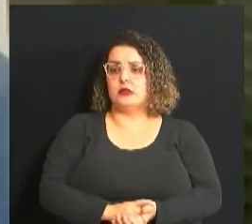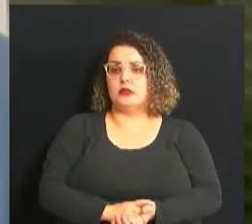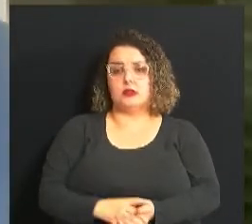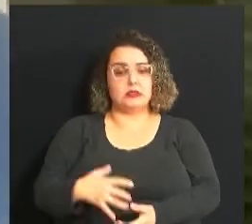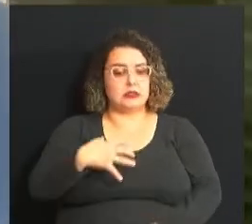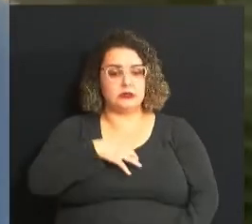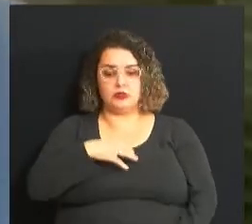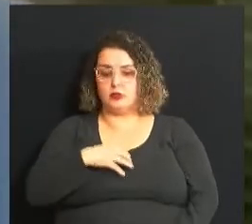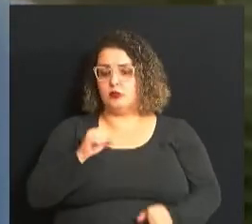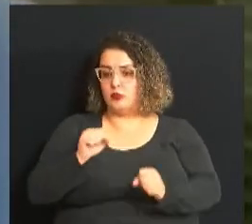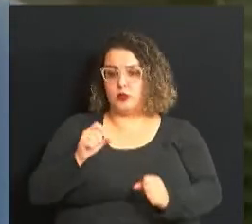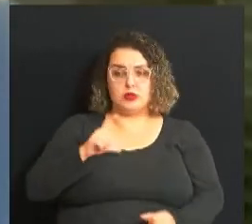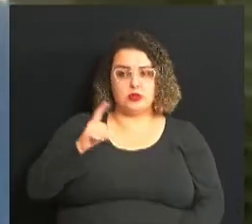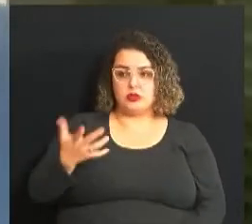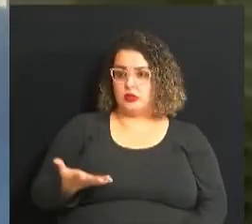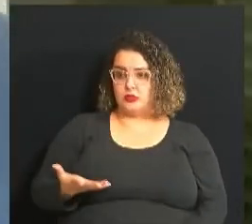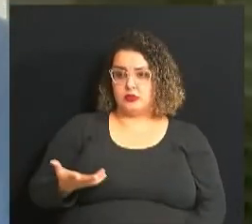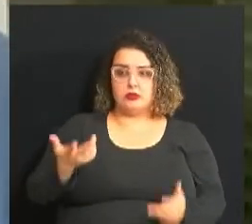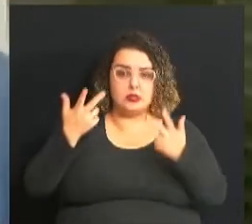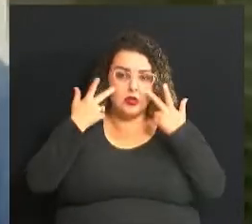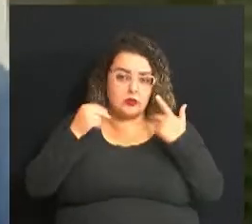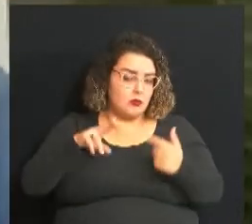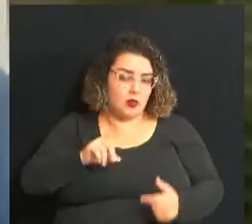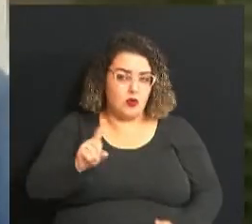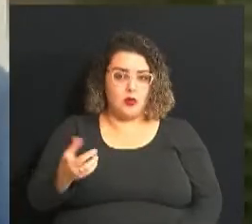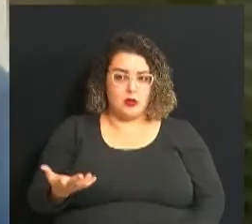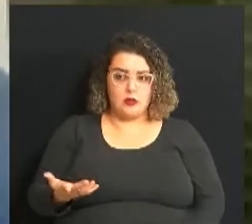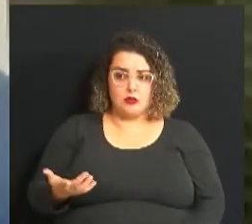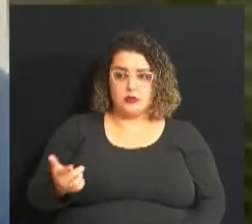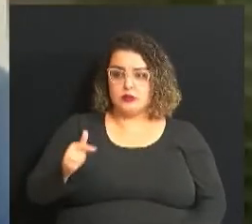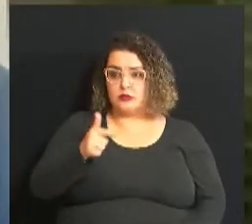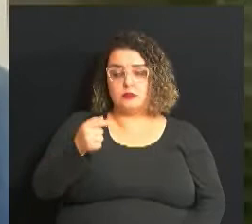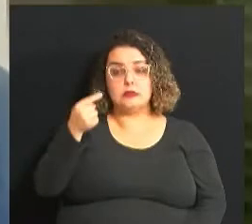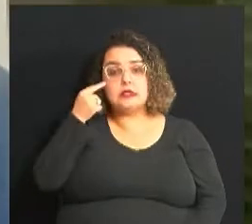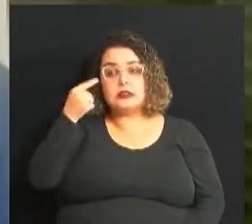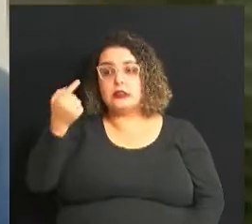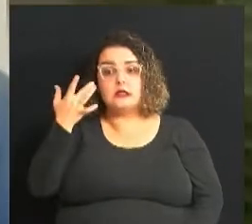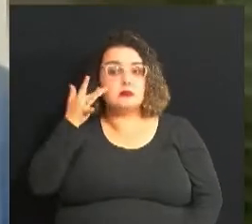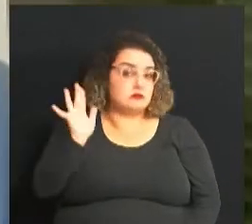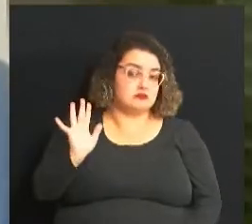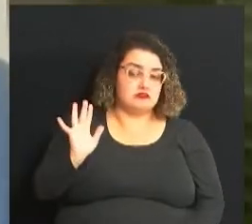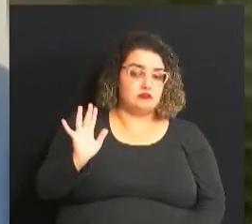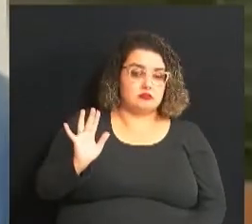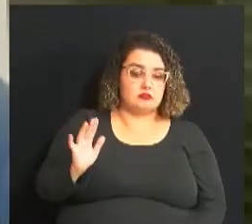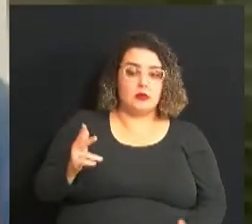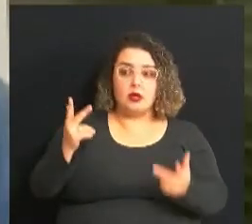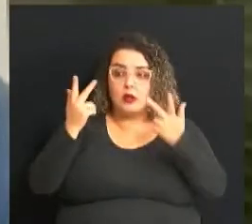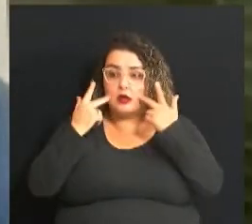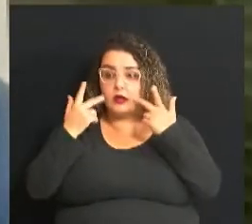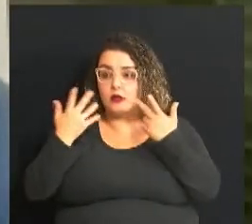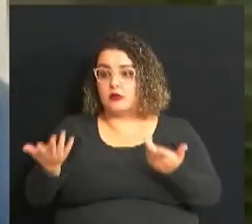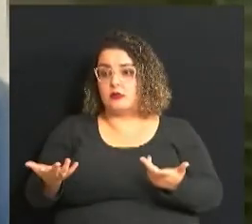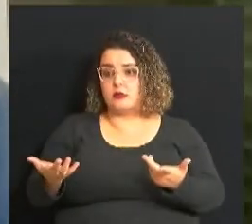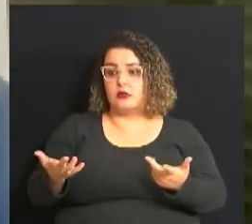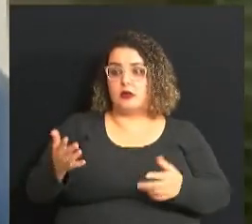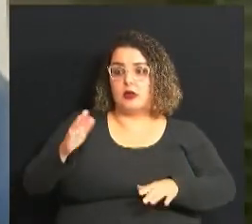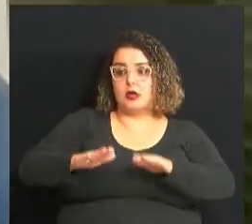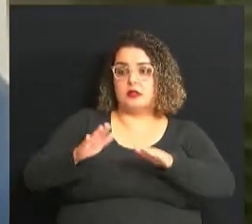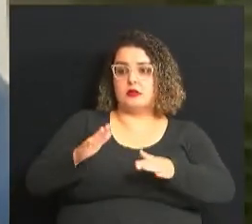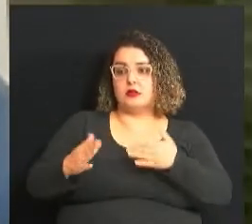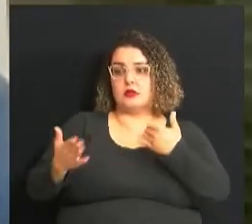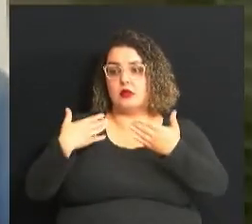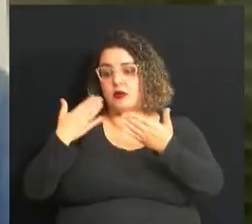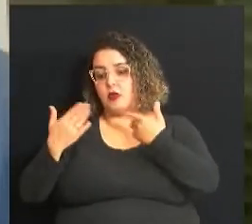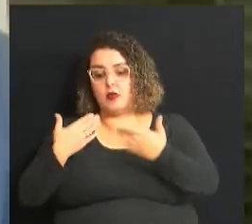ter, se isso é normal ou não, porque se ele não tem parâmetro, ele não sabe se é normal. Ele vai ter uma conversa de botequim, porque às vezes ele fala com um amigo